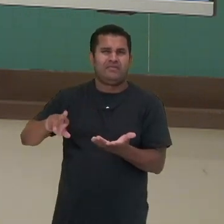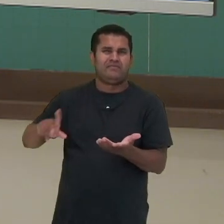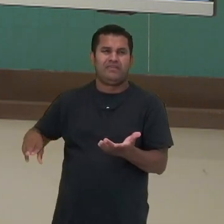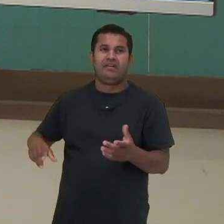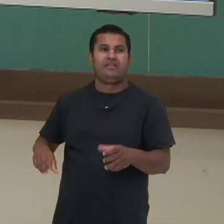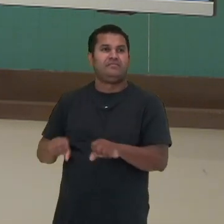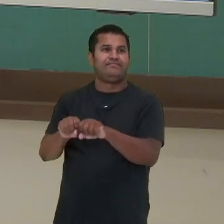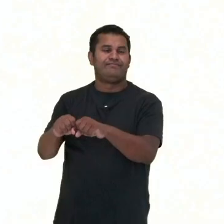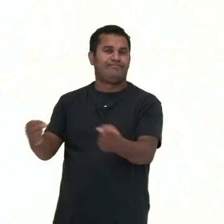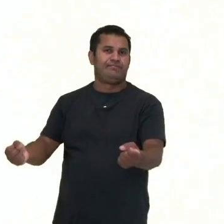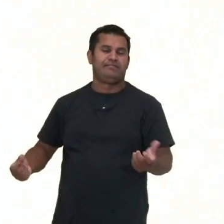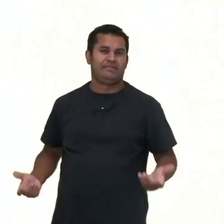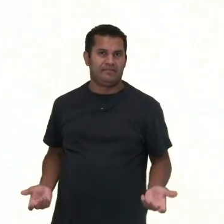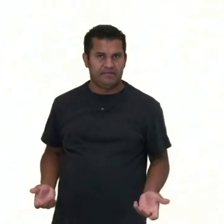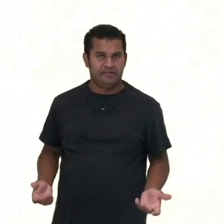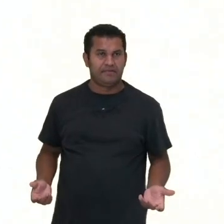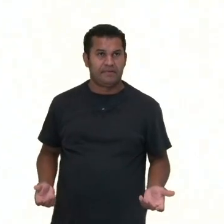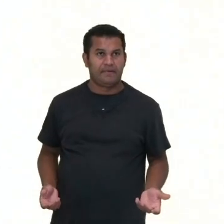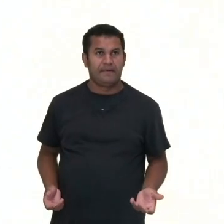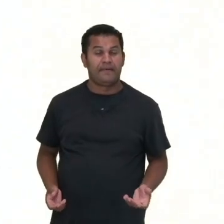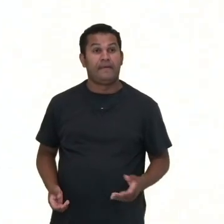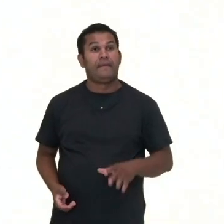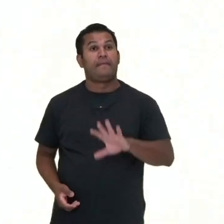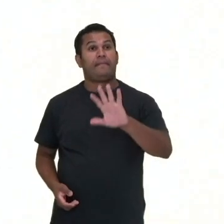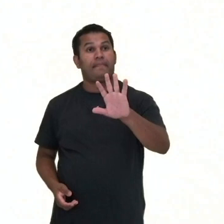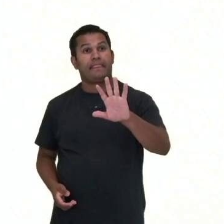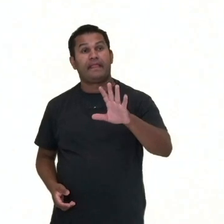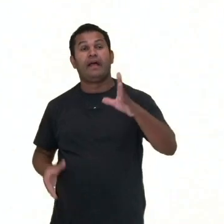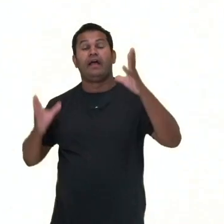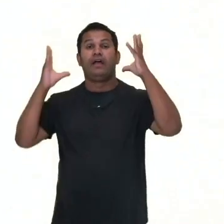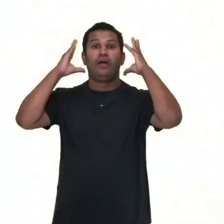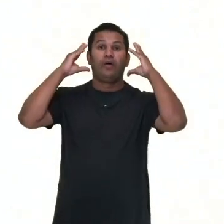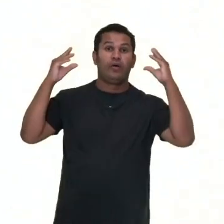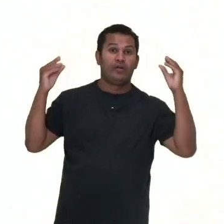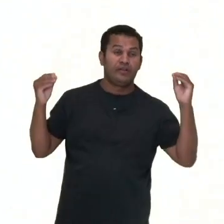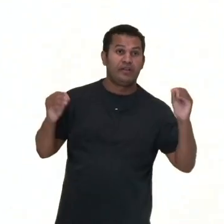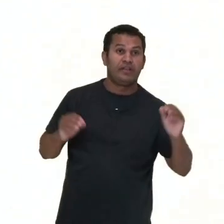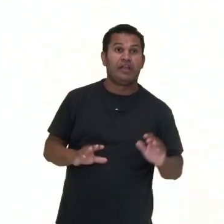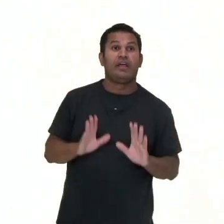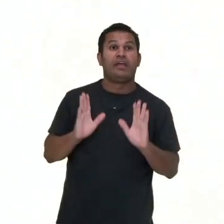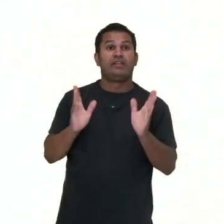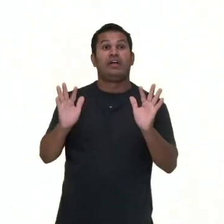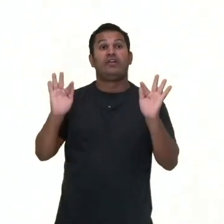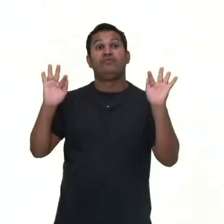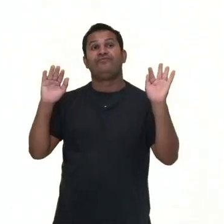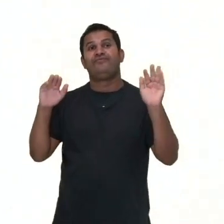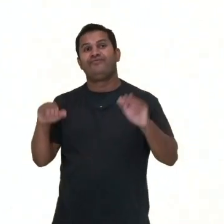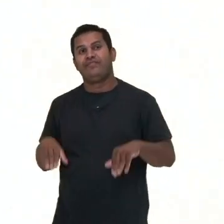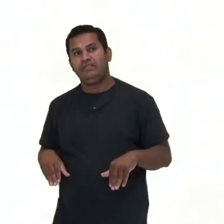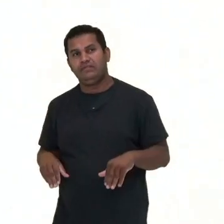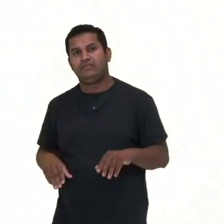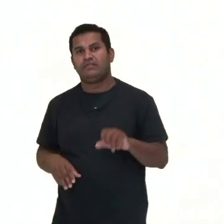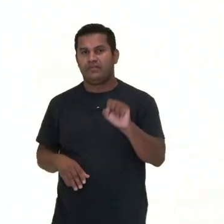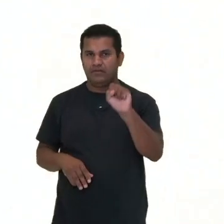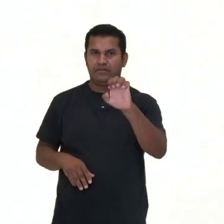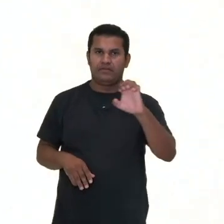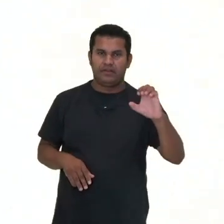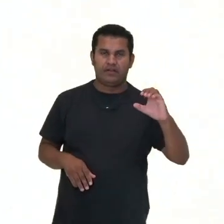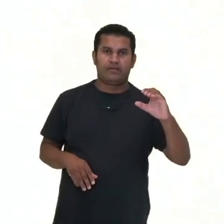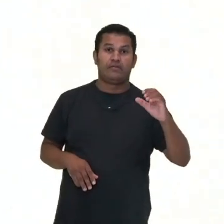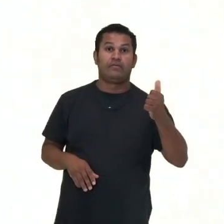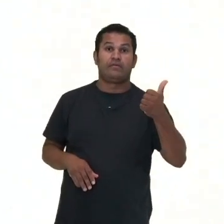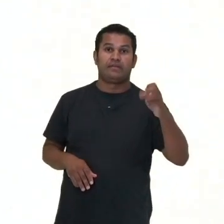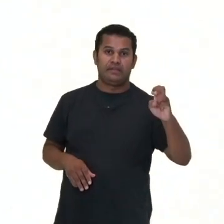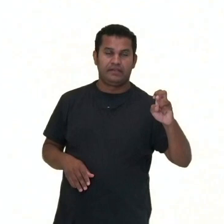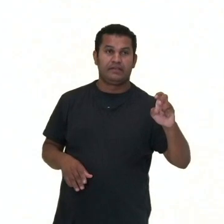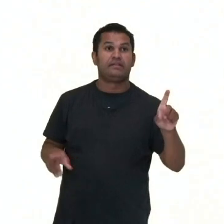ok? Então veja, a Holanda lançou suas navegações no final do século XV, mas em poucas décadas